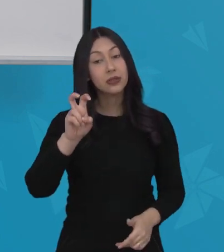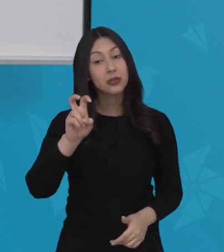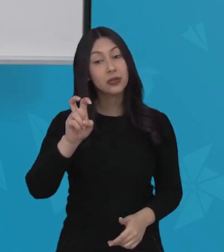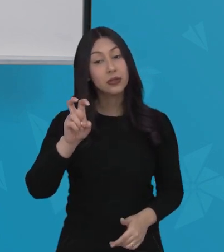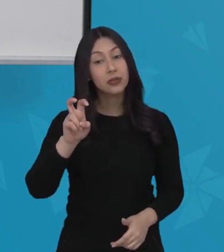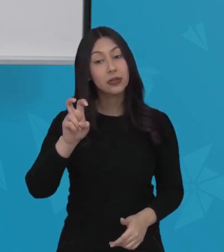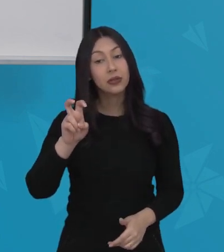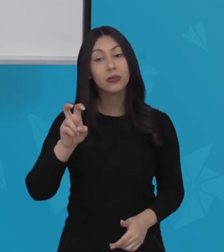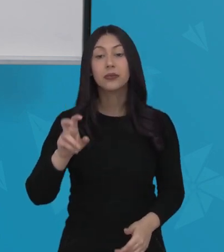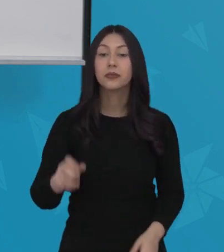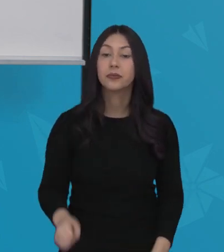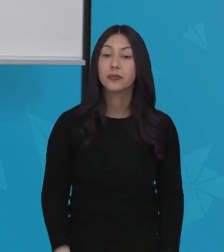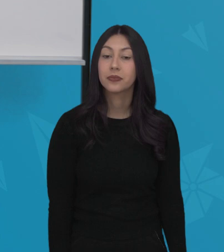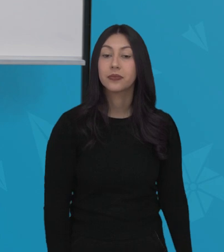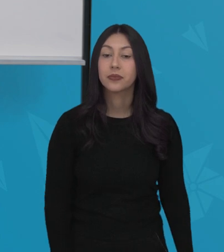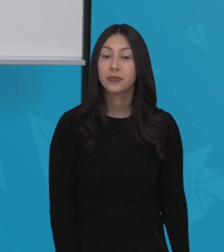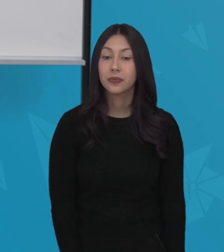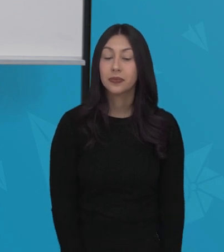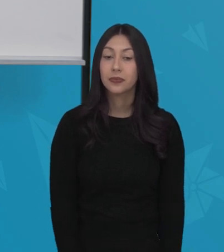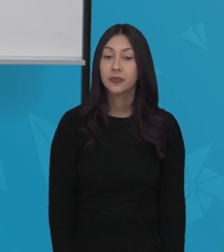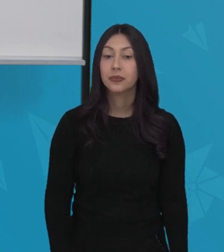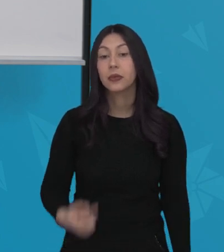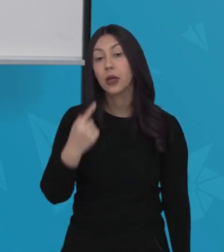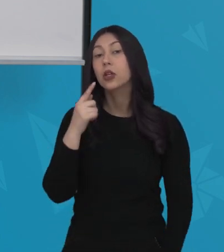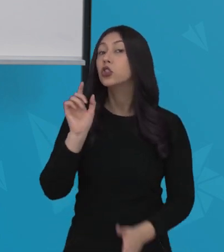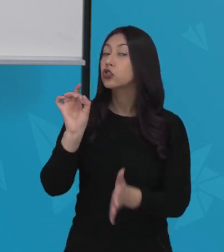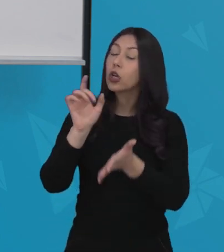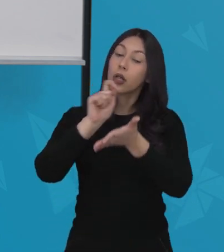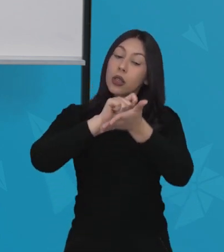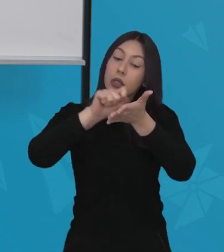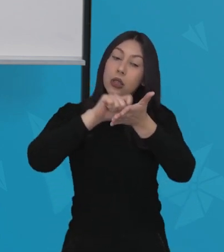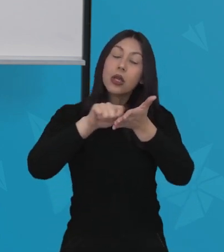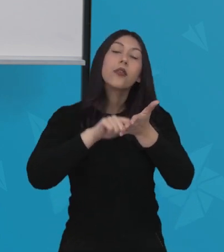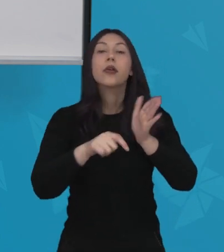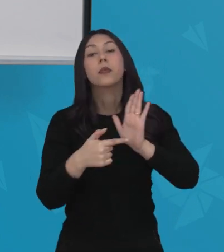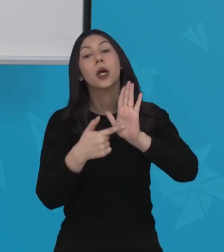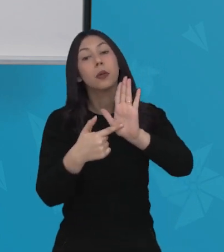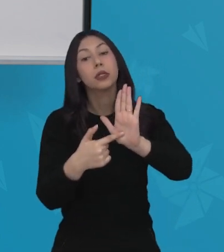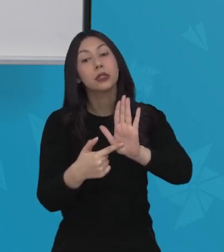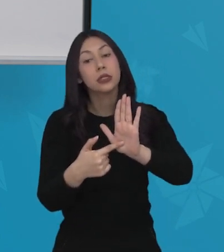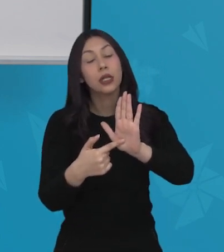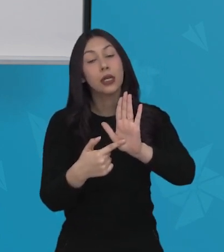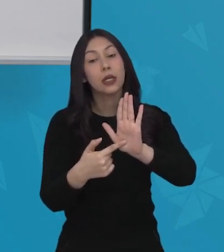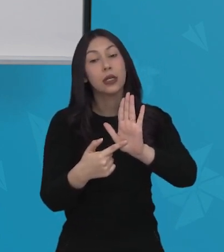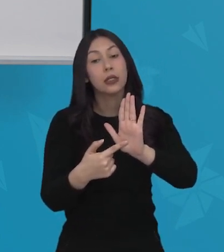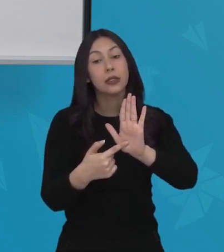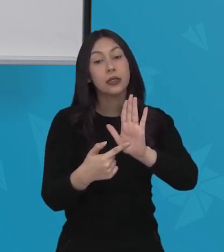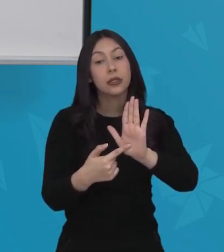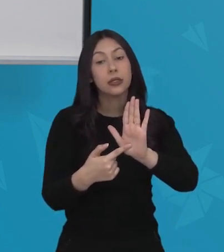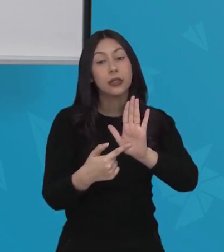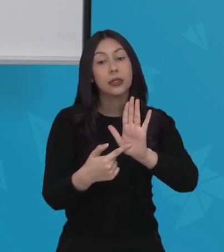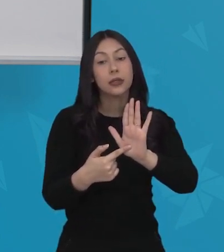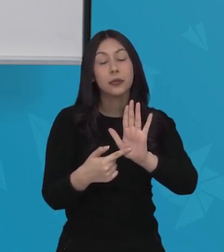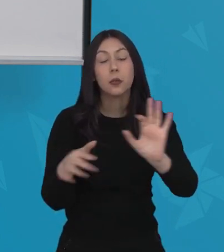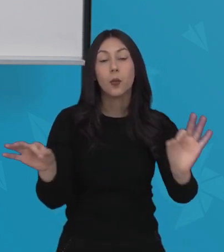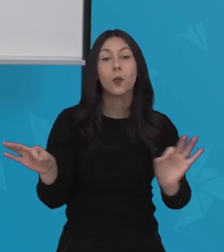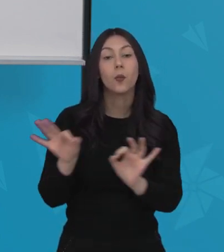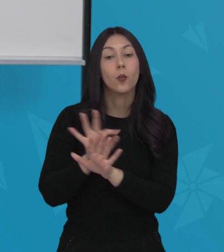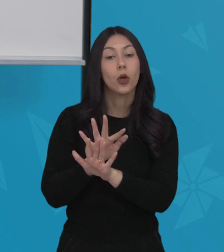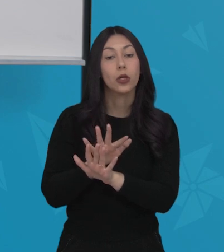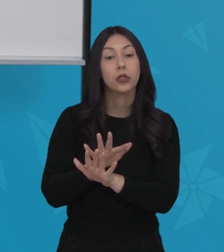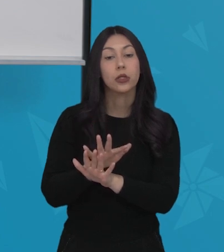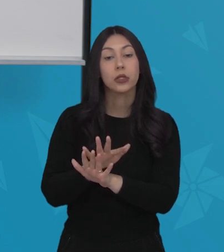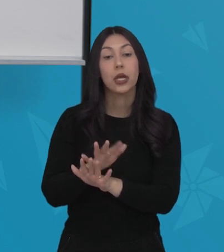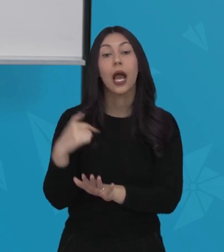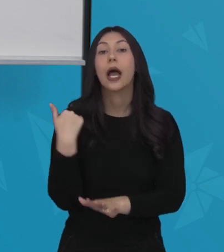Isso aqui é menos 150. Isso aqui eu fiz porque 30 vezes 5 dá o meu 150. Então aqui, resolvendo só a